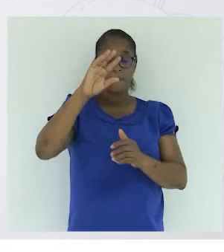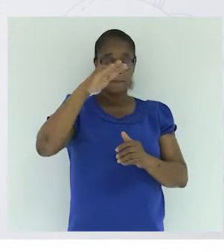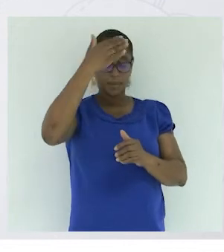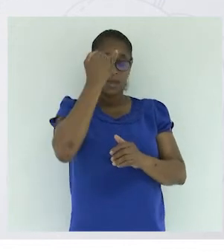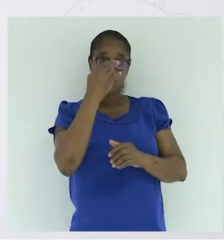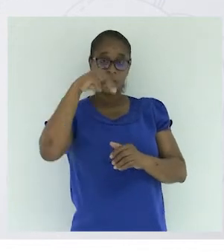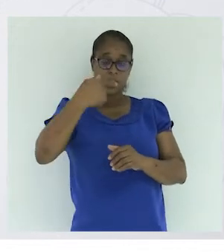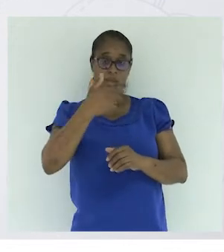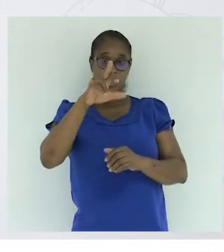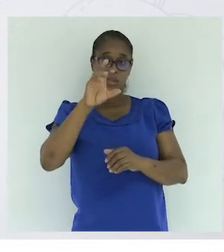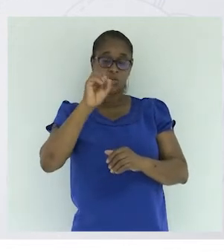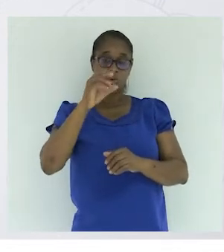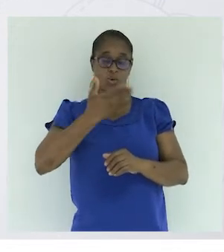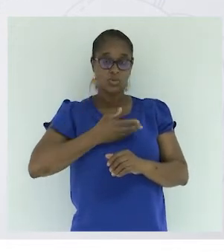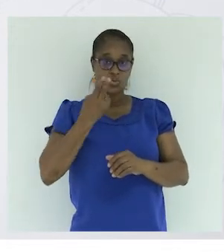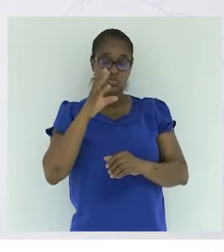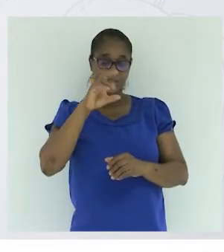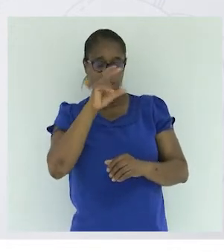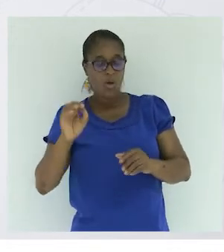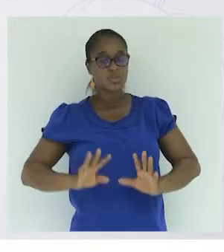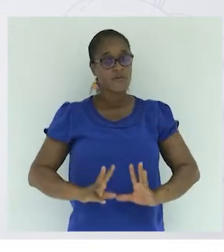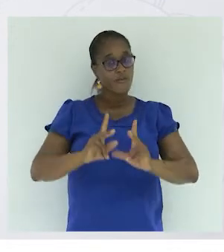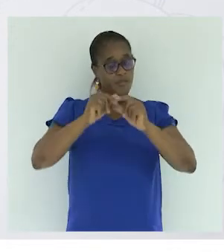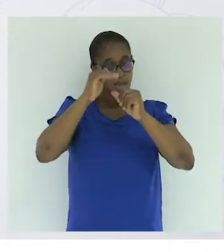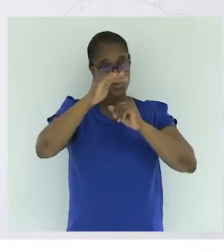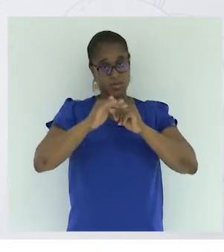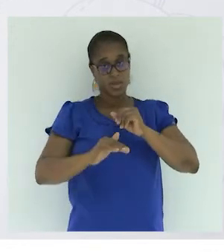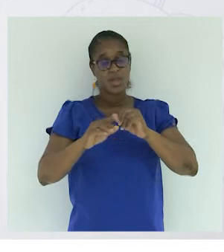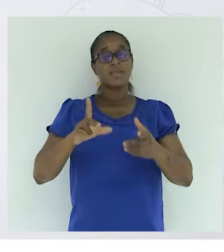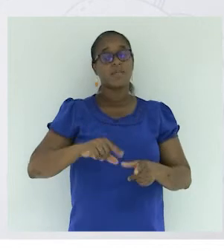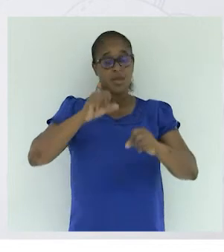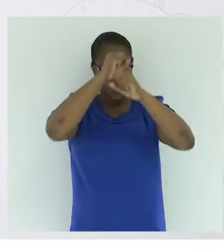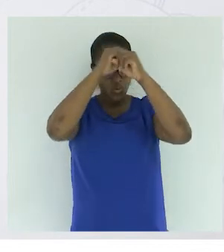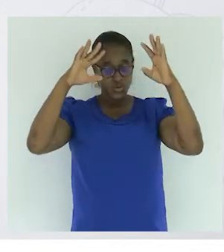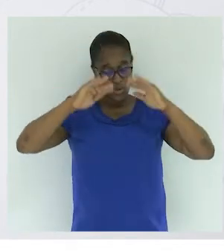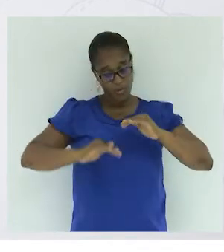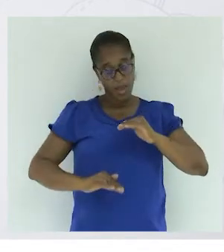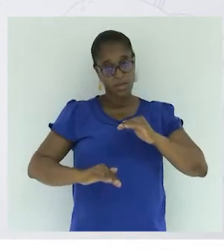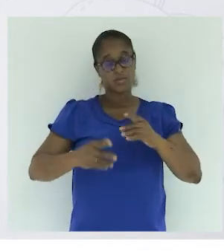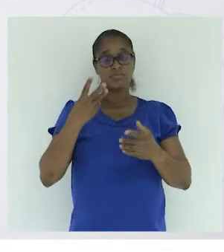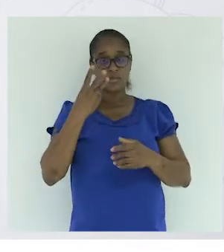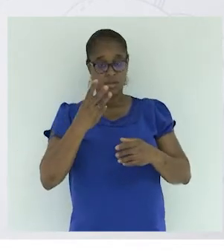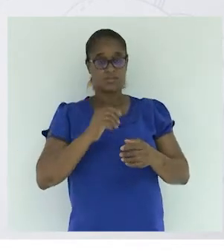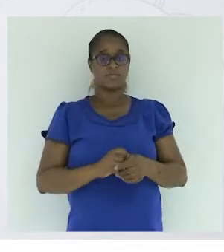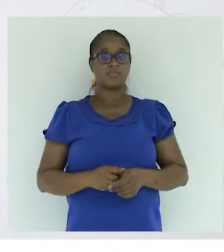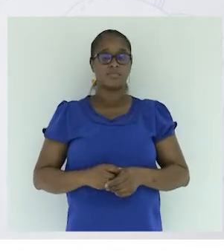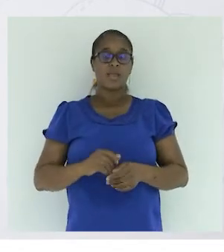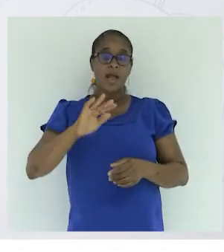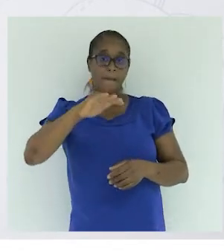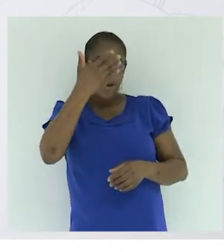introdução, o desenvolvimento e a conclusão. 3 partes. E a